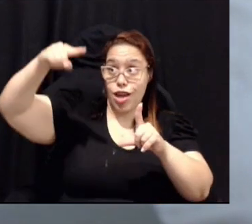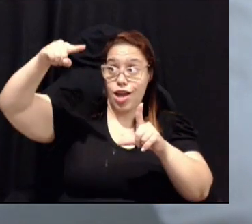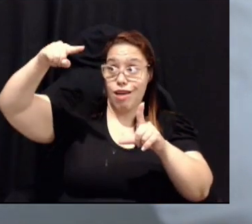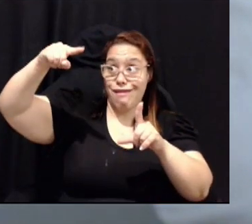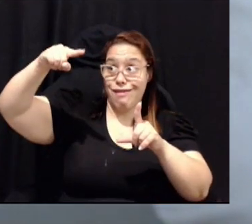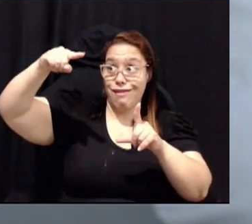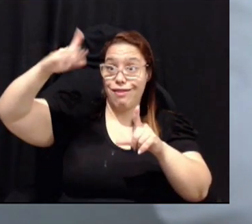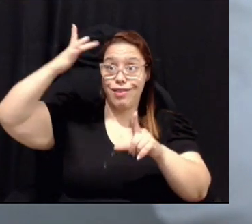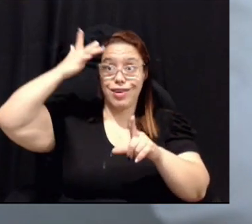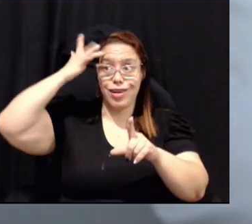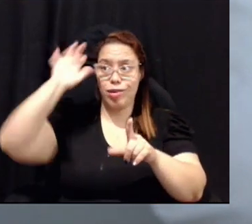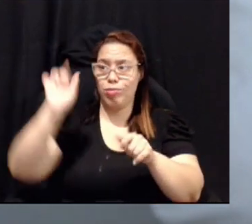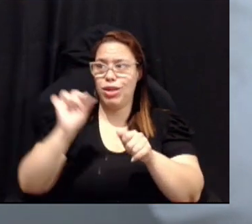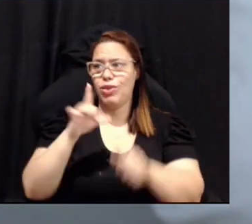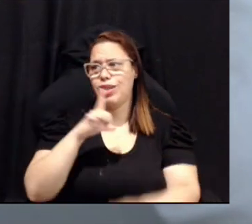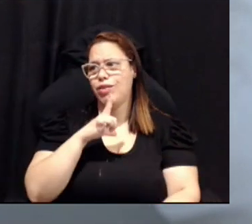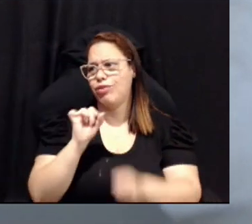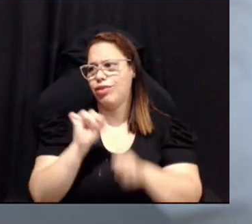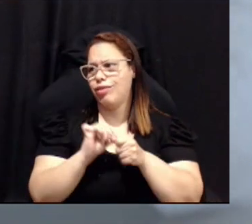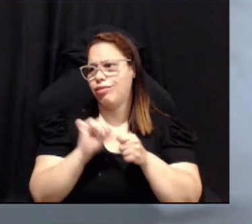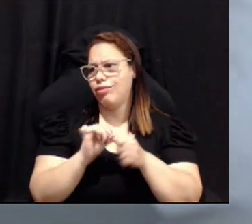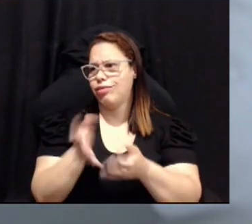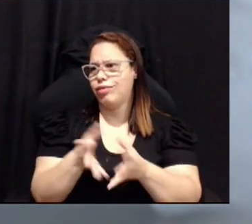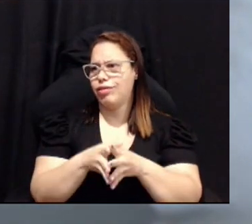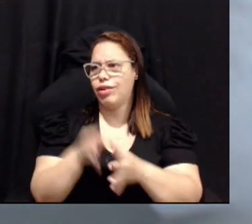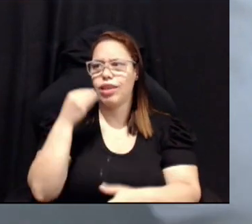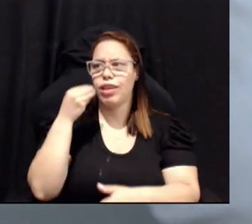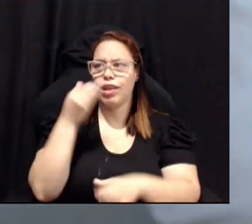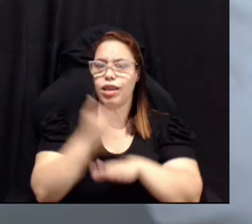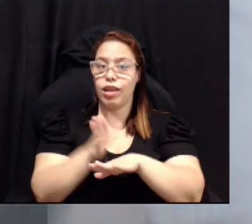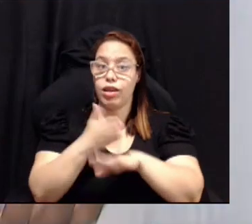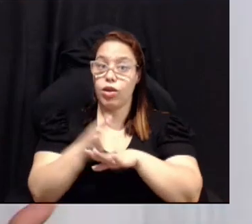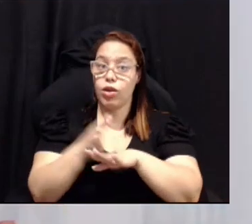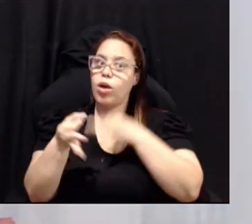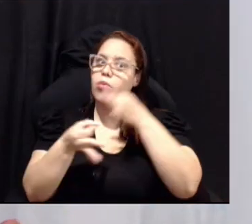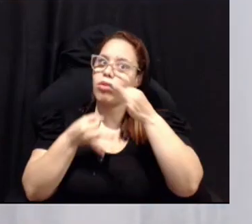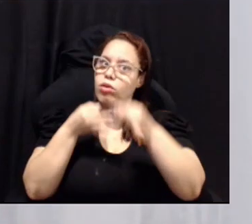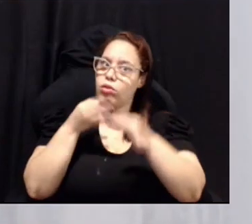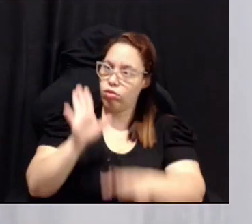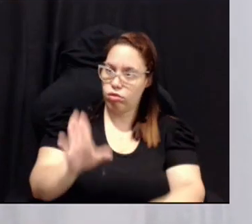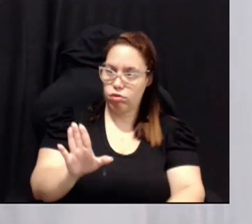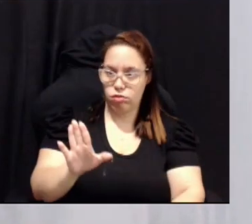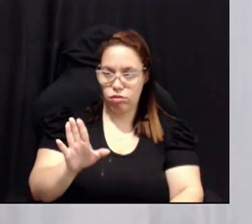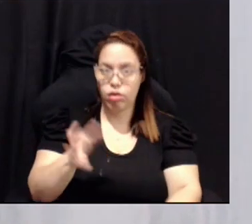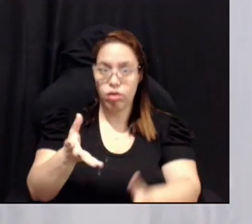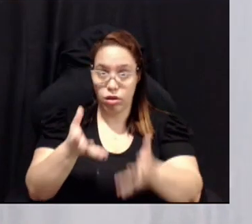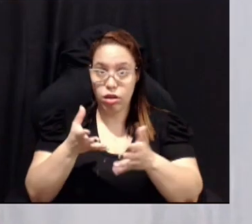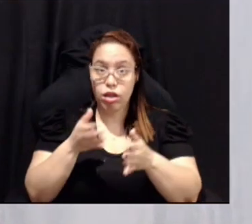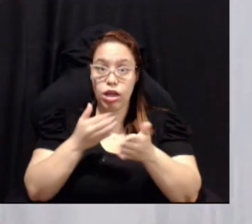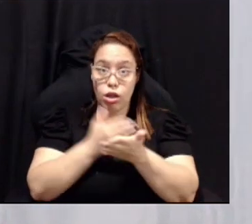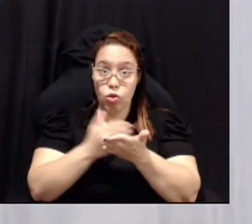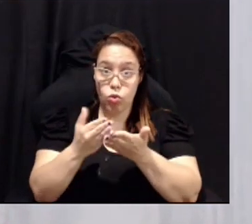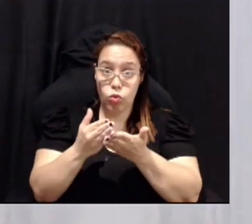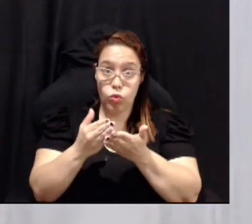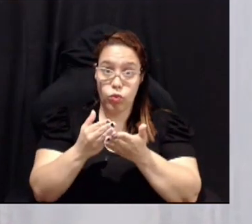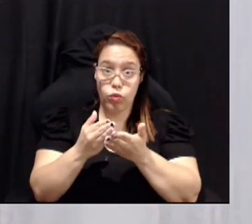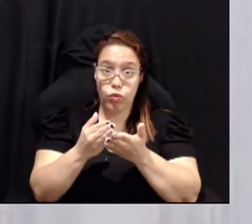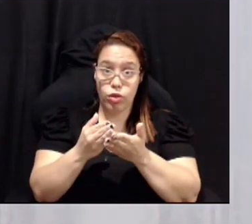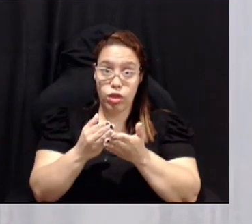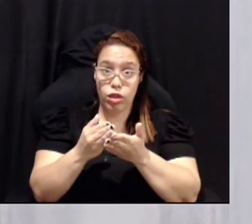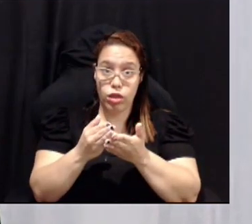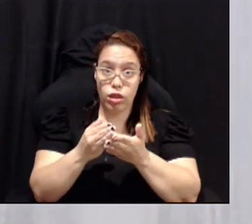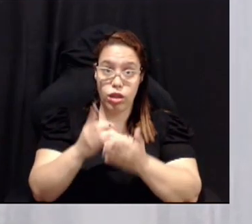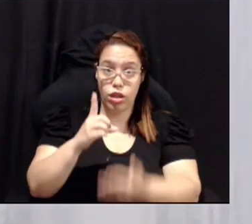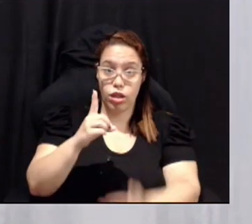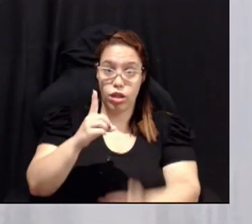que ele estava fazendo. Ele achou que ele estava treinando. Então, minha recomendação, se você quer começar, entre com uma conta demo, que